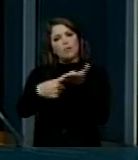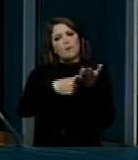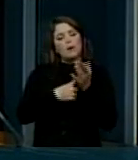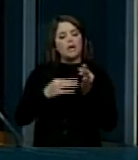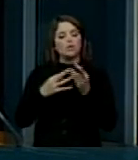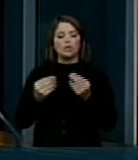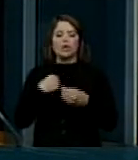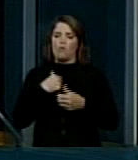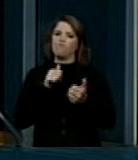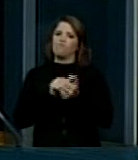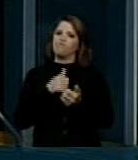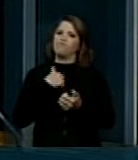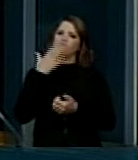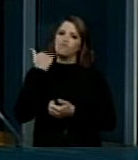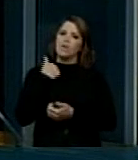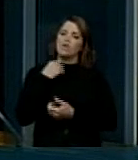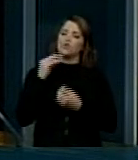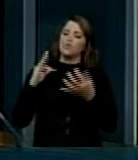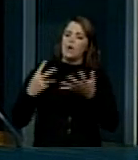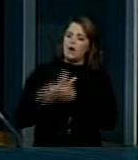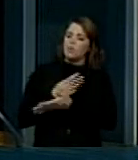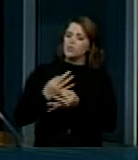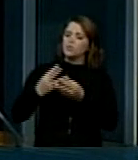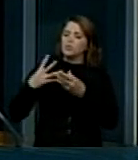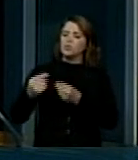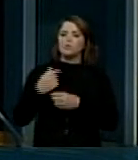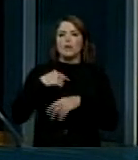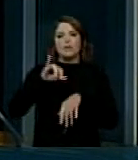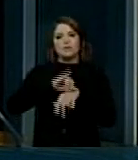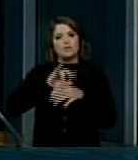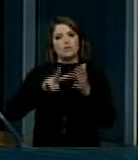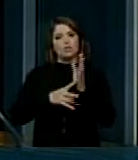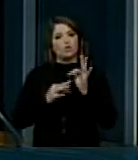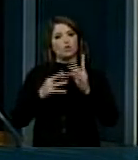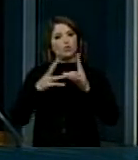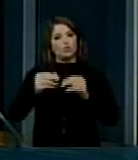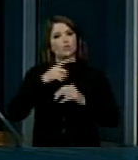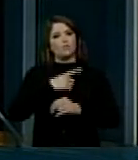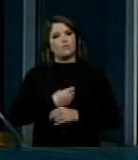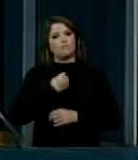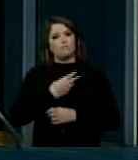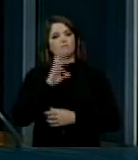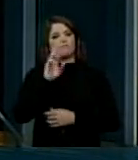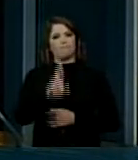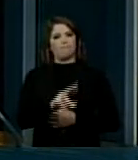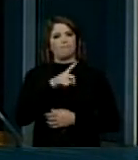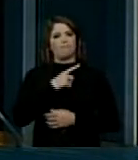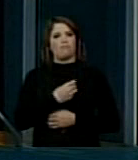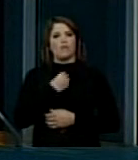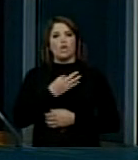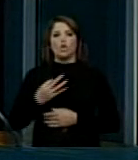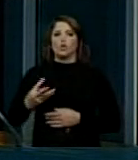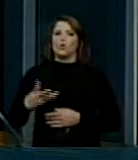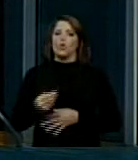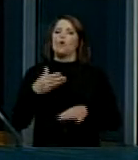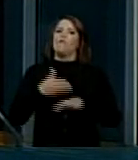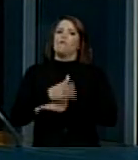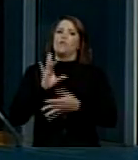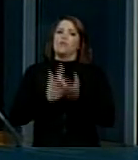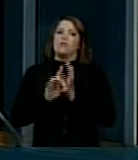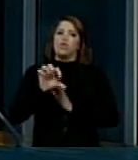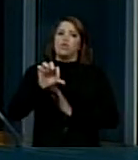estão feitas lá. As centrais sindicais todas que têm presença lá, os sindicatos que têm presença lá, todos participaram